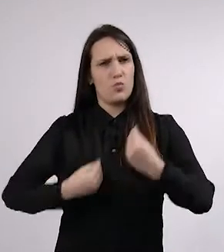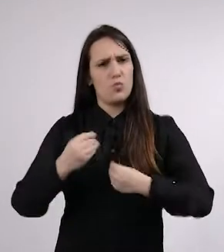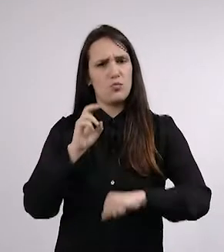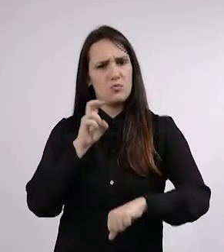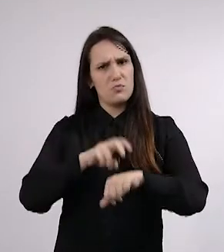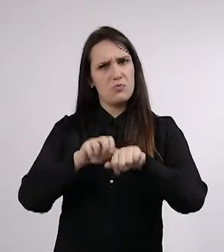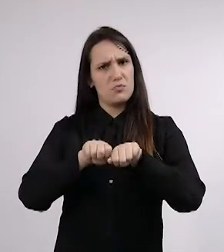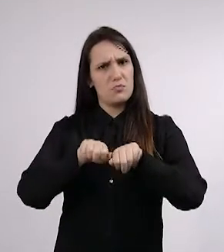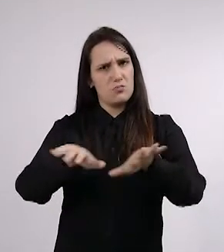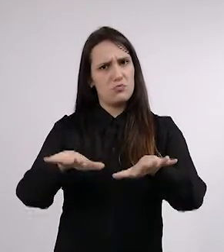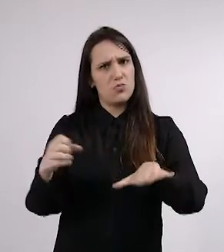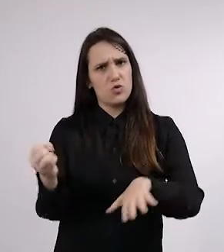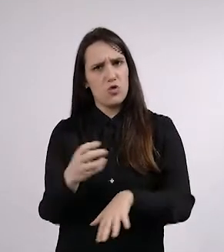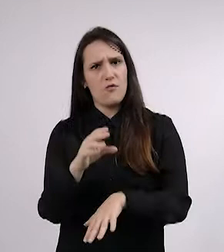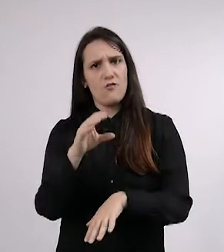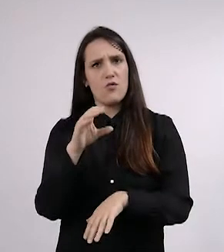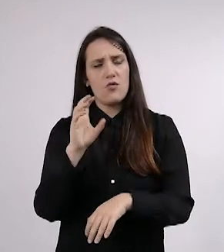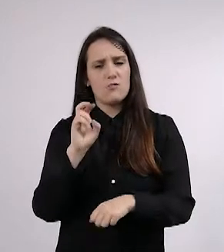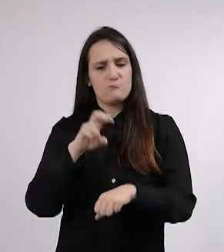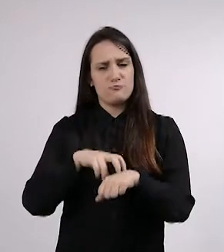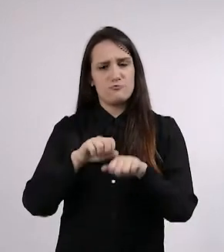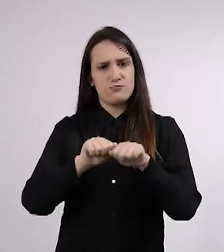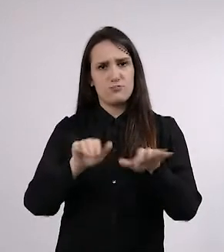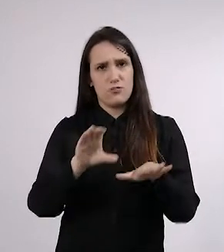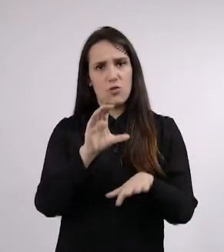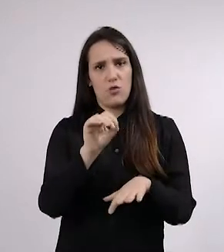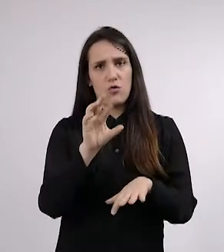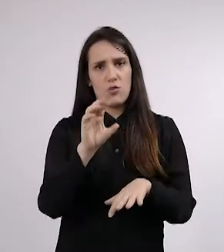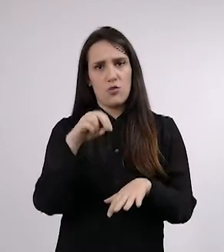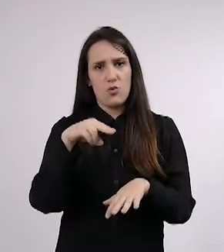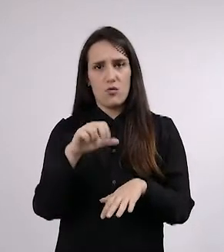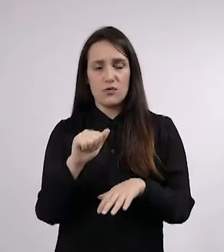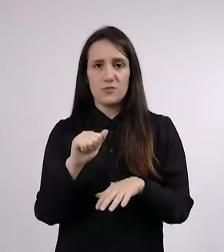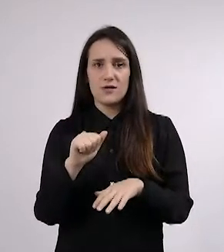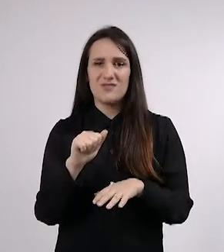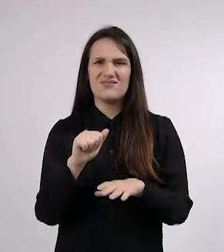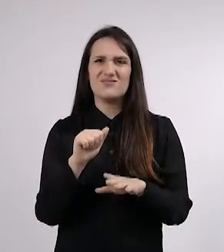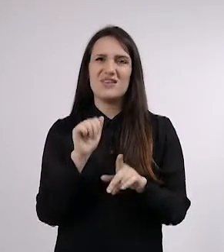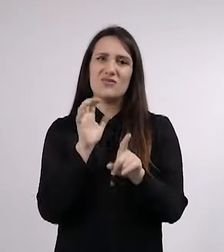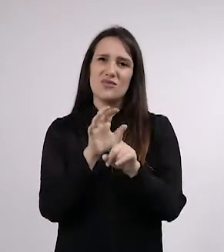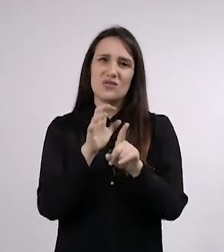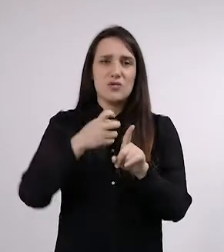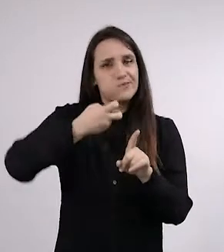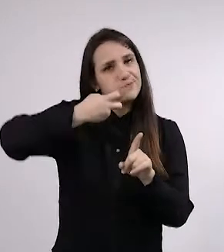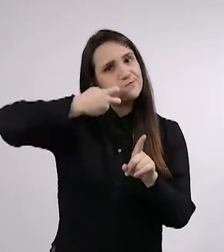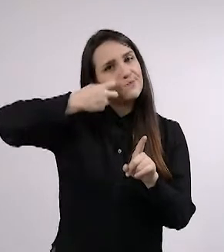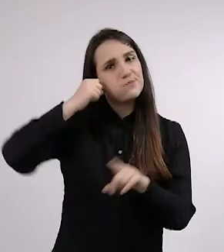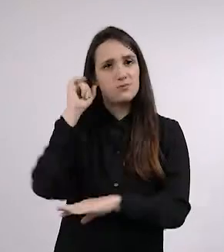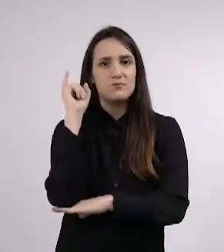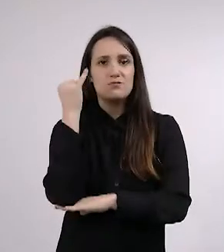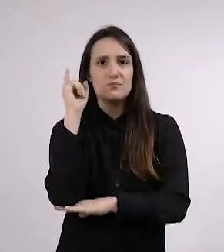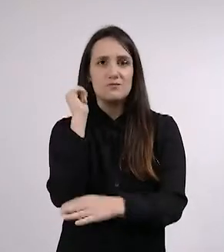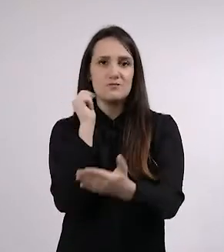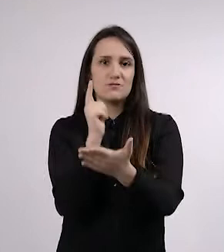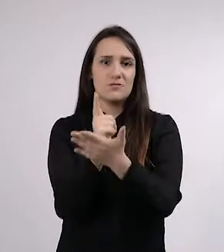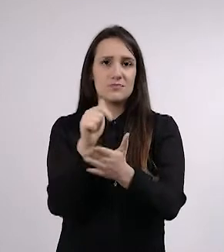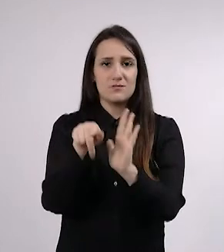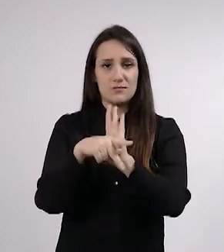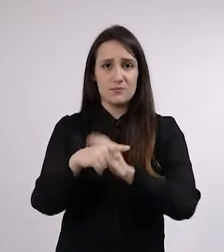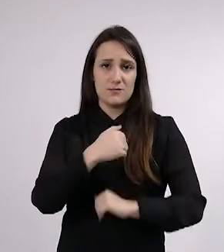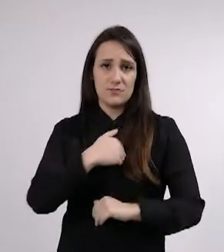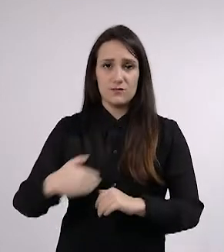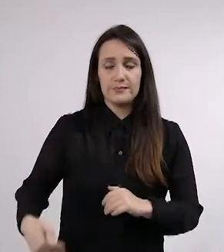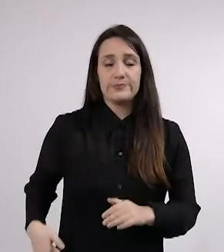essa pandemia do novo coronavírus impactou na arrecadação e contas públicas aqui em Mato Grosso do